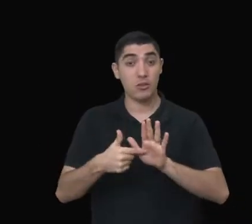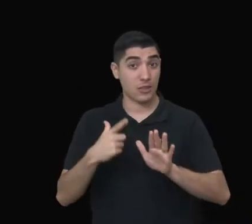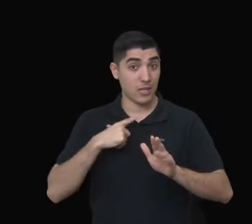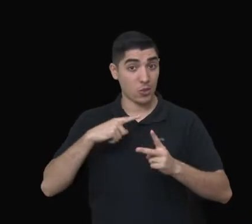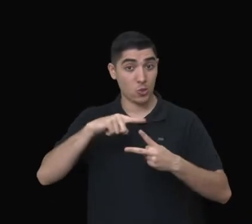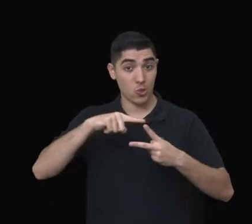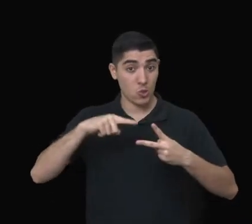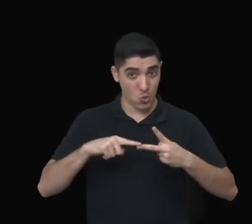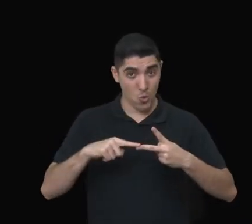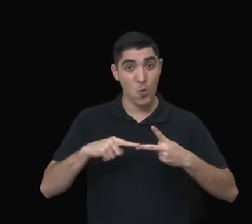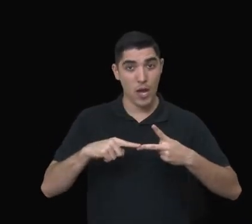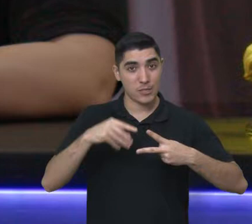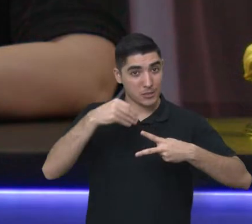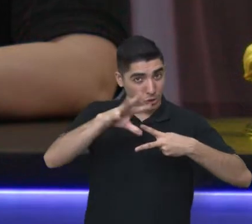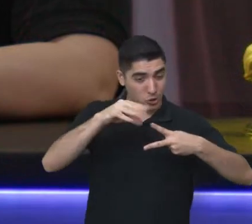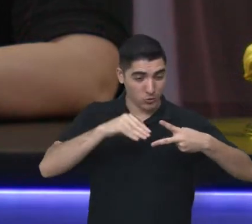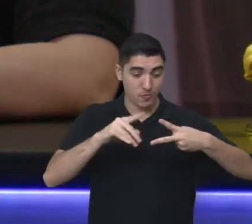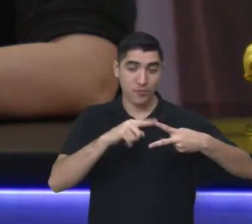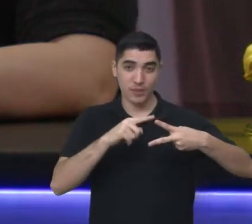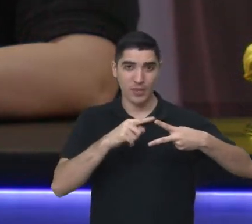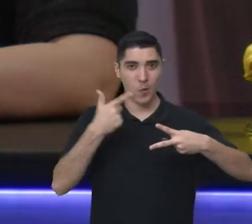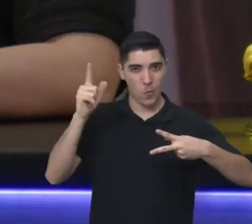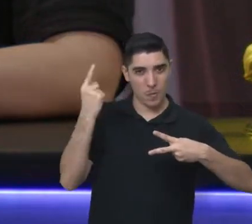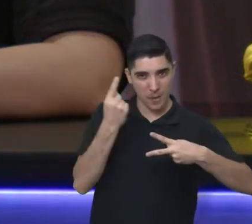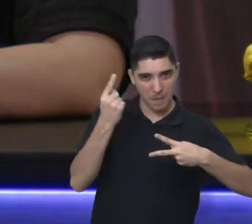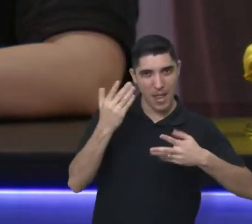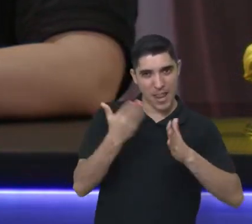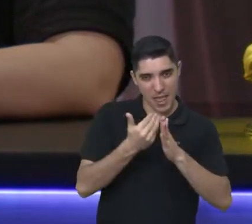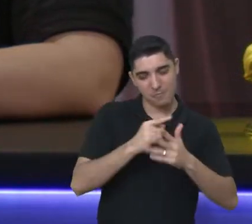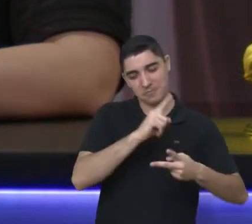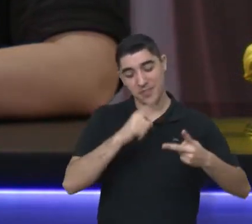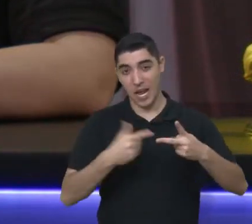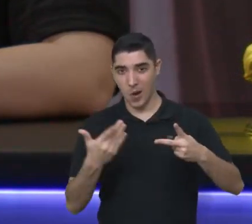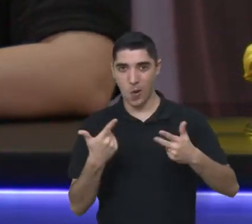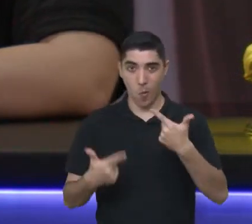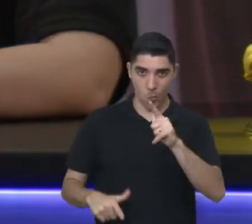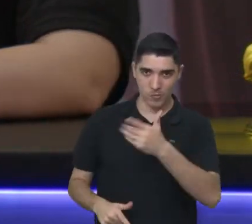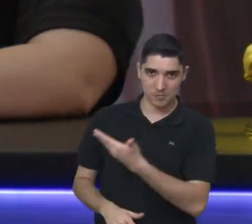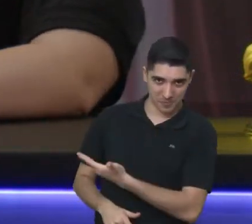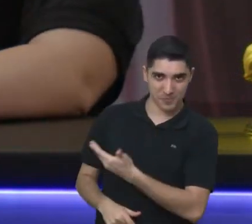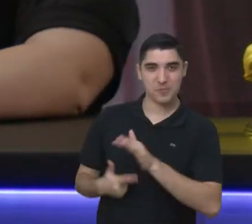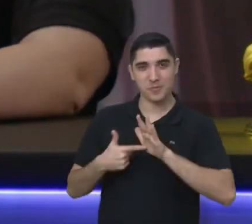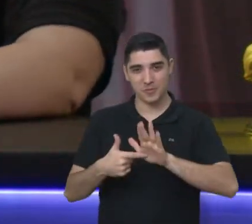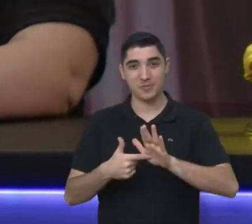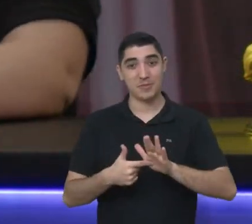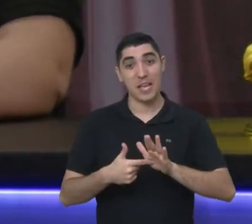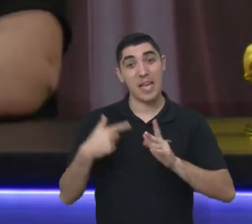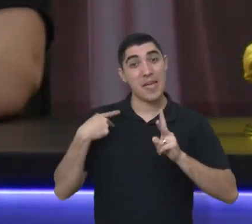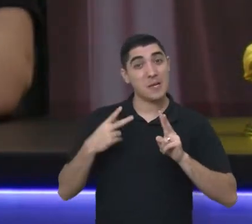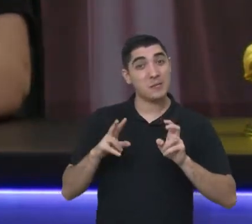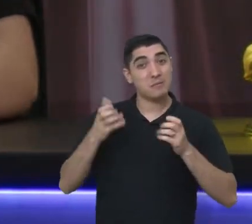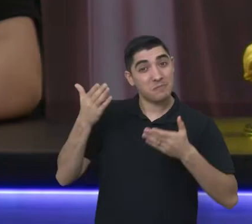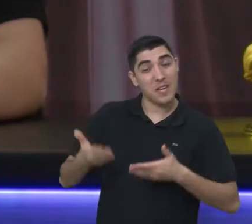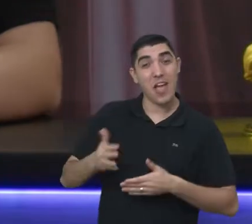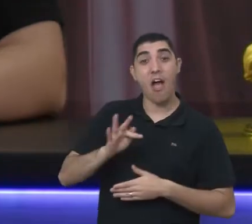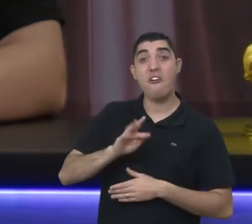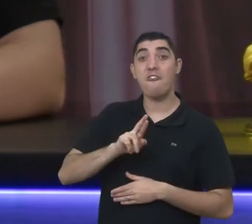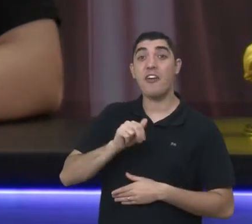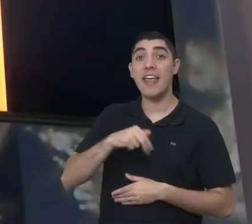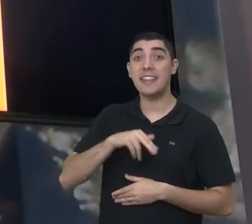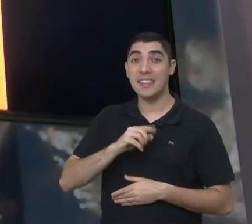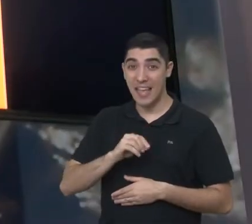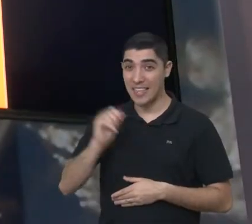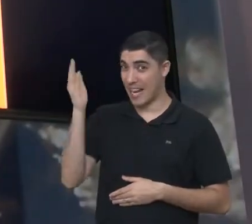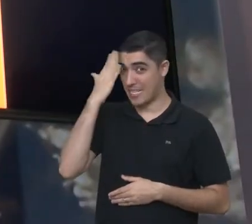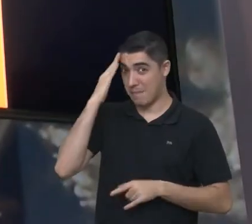2 dicas hoje, hein? O Livro da Arte e Rita Lee numa autobiografia. Ó, se eu fosse vocês, eu ouvia mais a Fernanda, hein, do que eu.